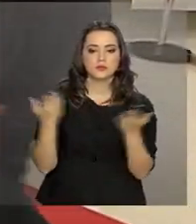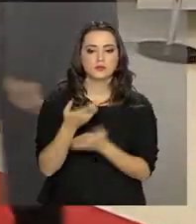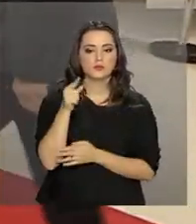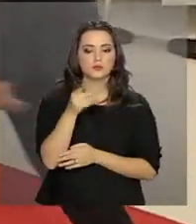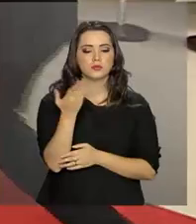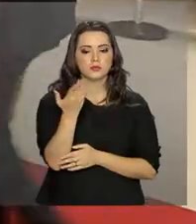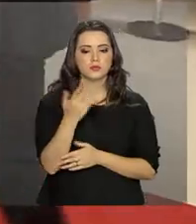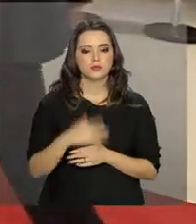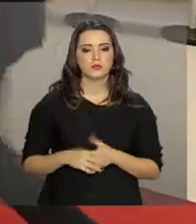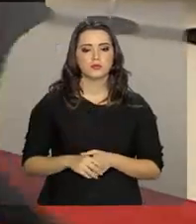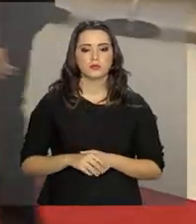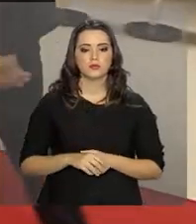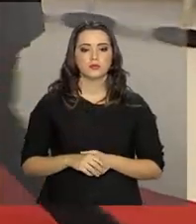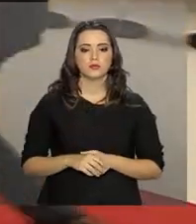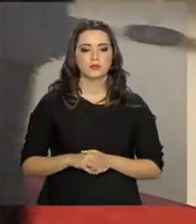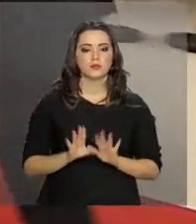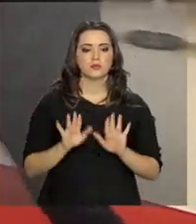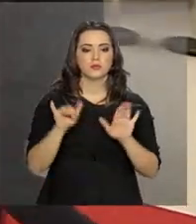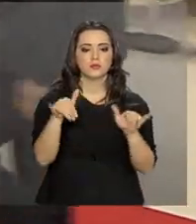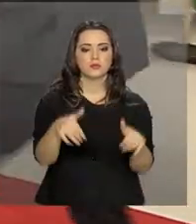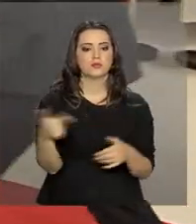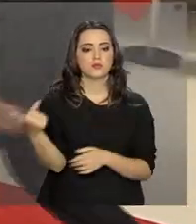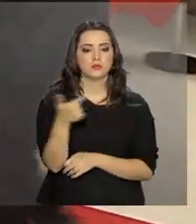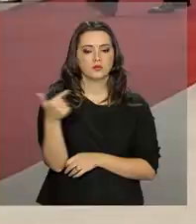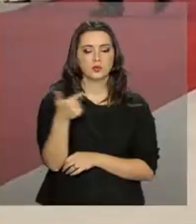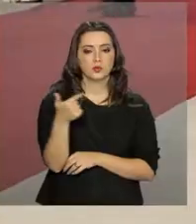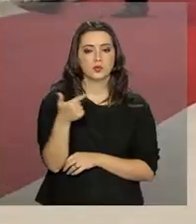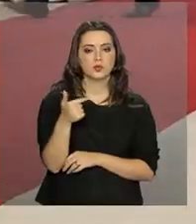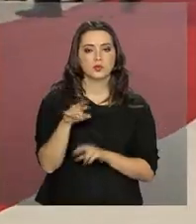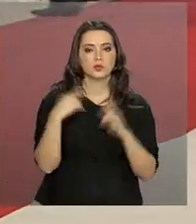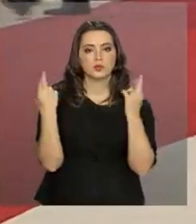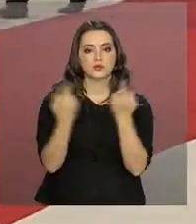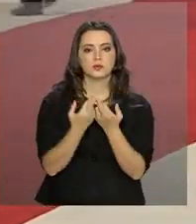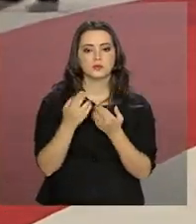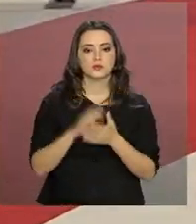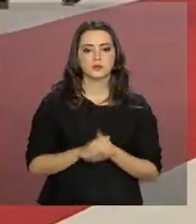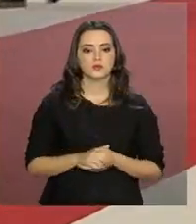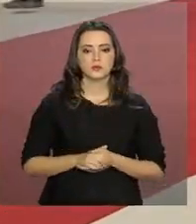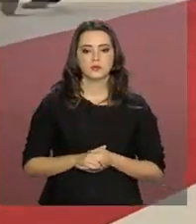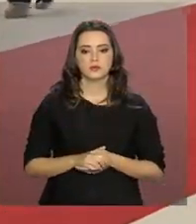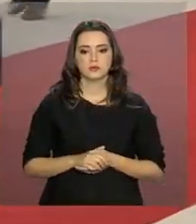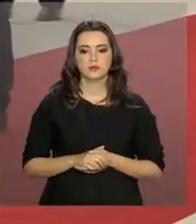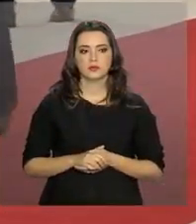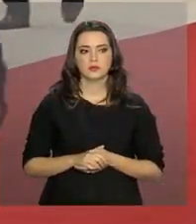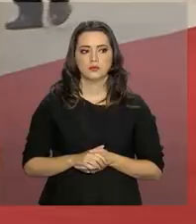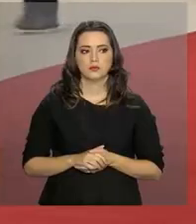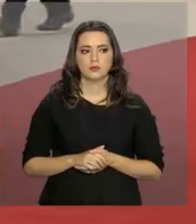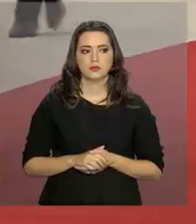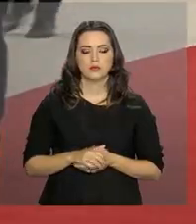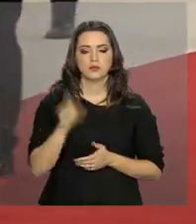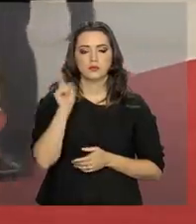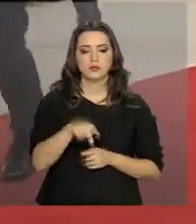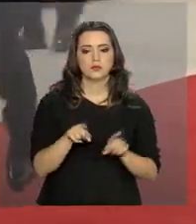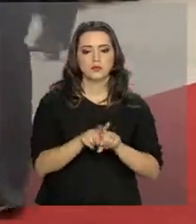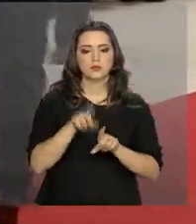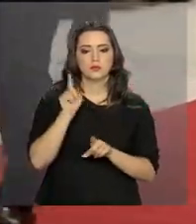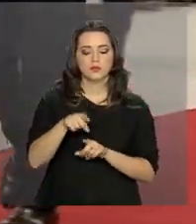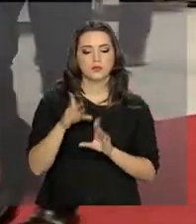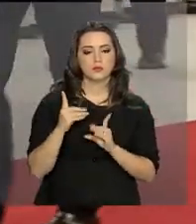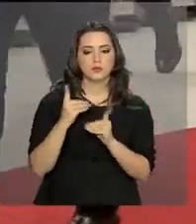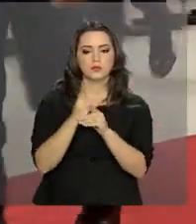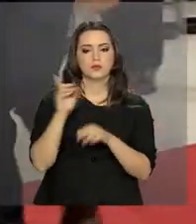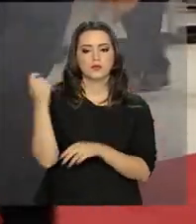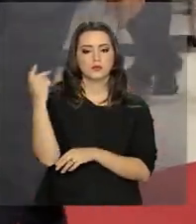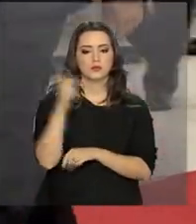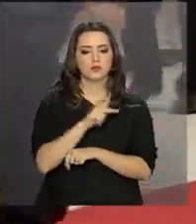agora para o término da segunda sessão. Ele que é o anfitrião desse encontro, o presidente